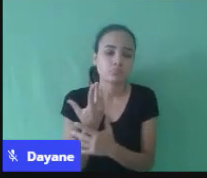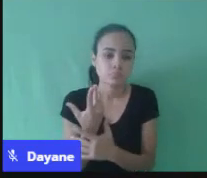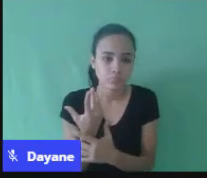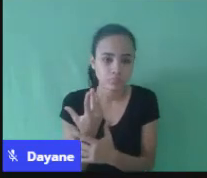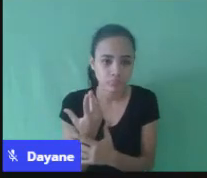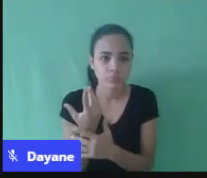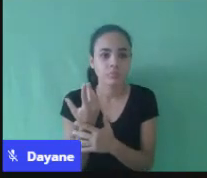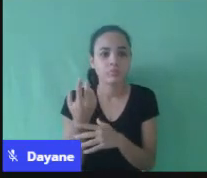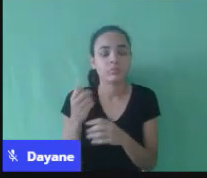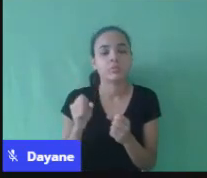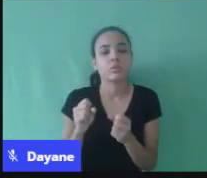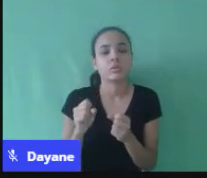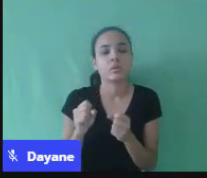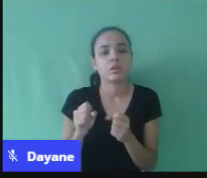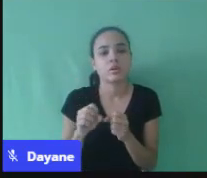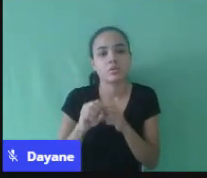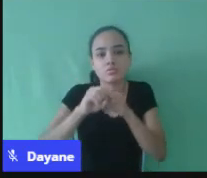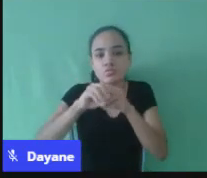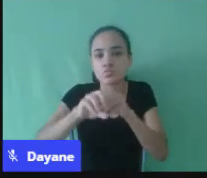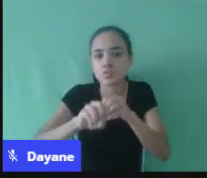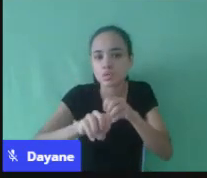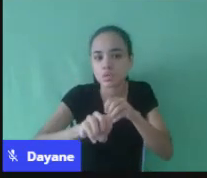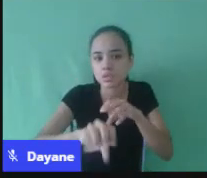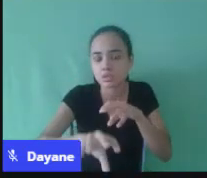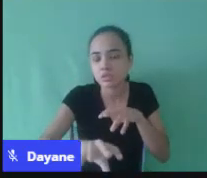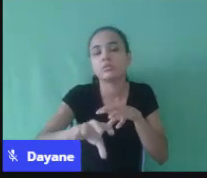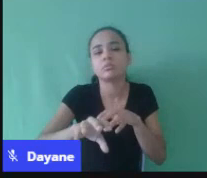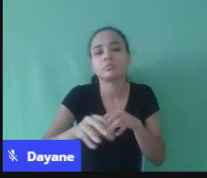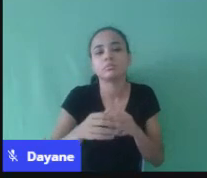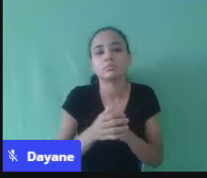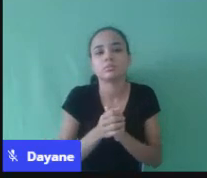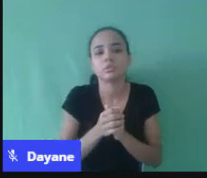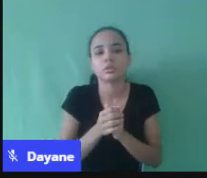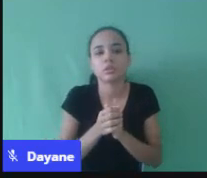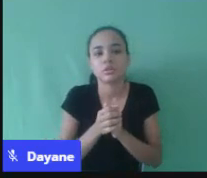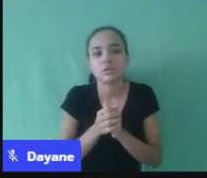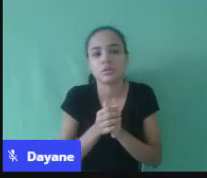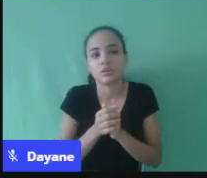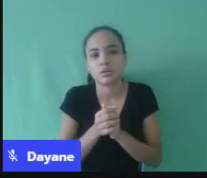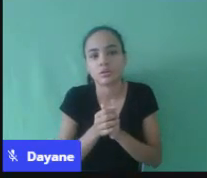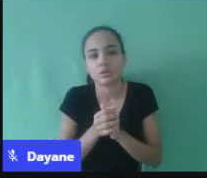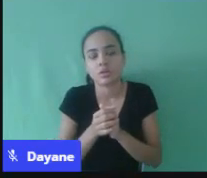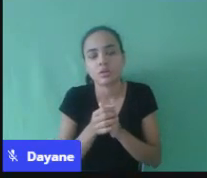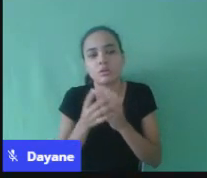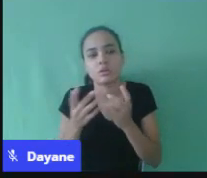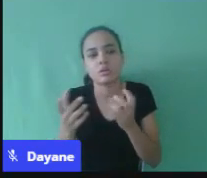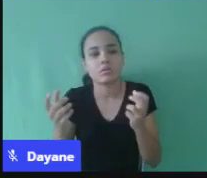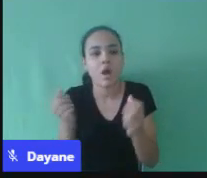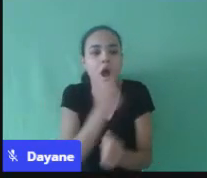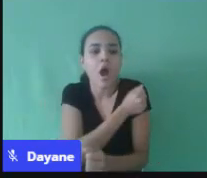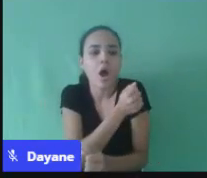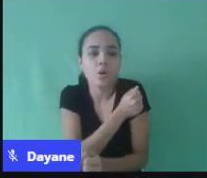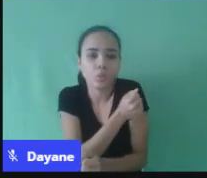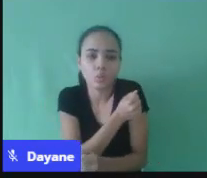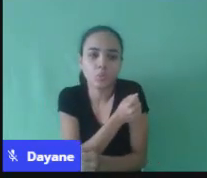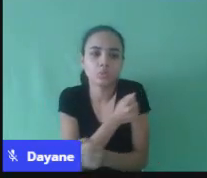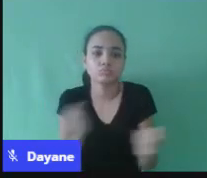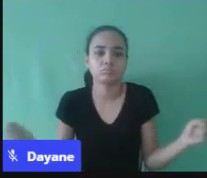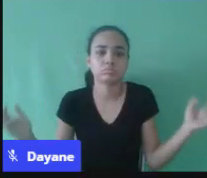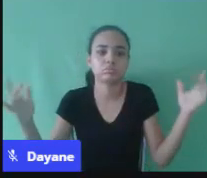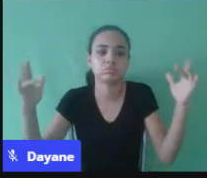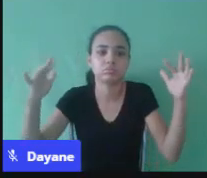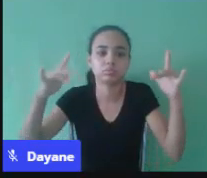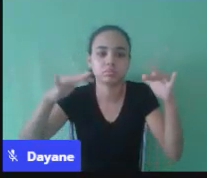educação, sejam essas tecnológicas, sejam essas de retomada do ensino